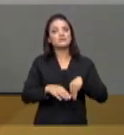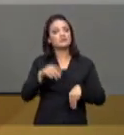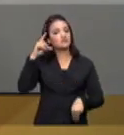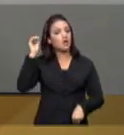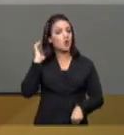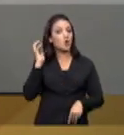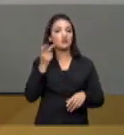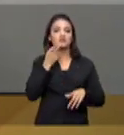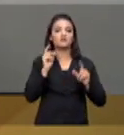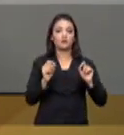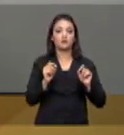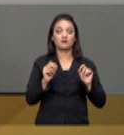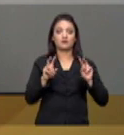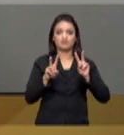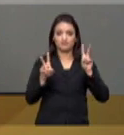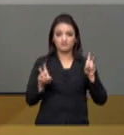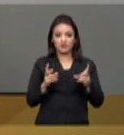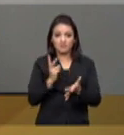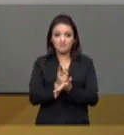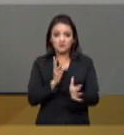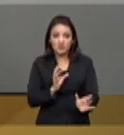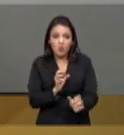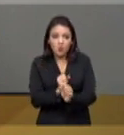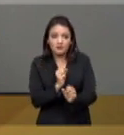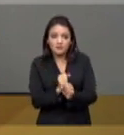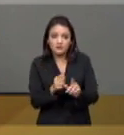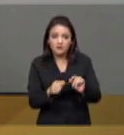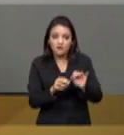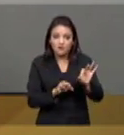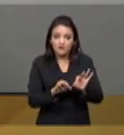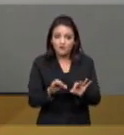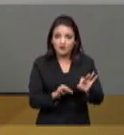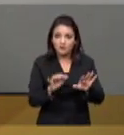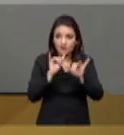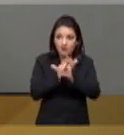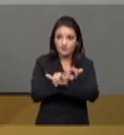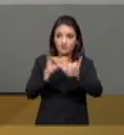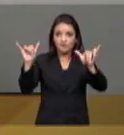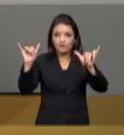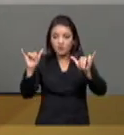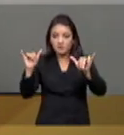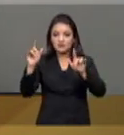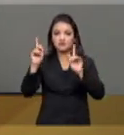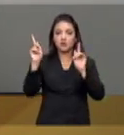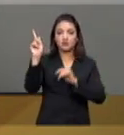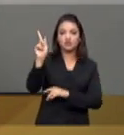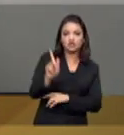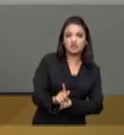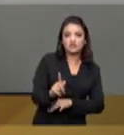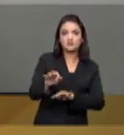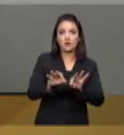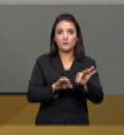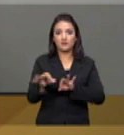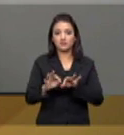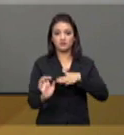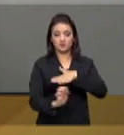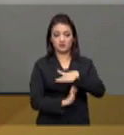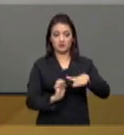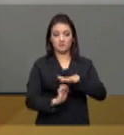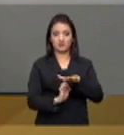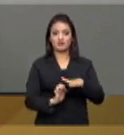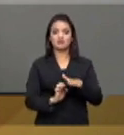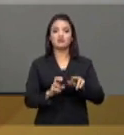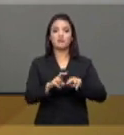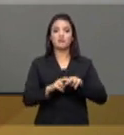ainda que a contabilidade elaborada para fins de informação ao mercado, gestão e planejamento das empresas possa ser tomada pela